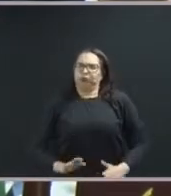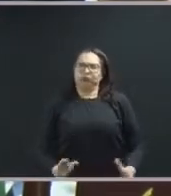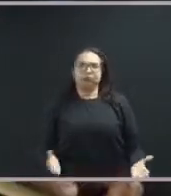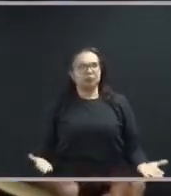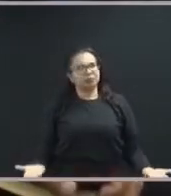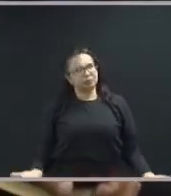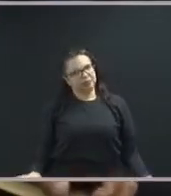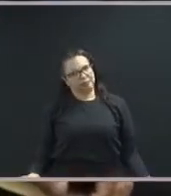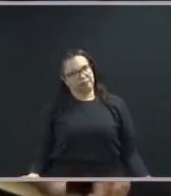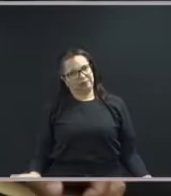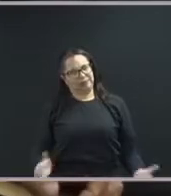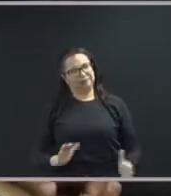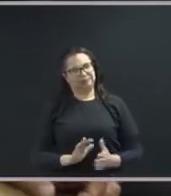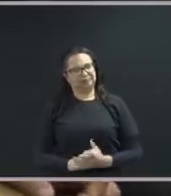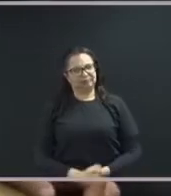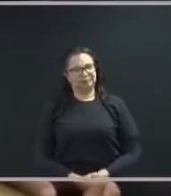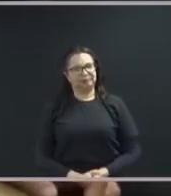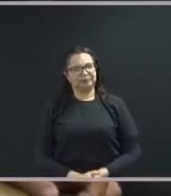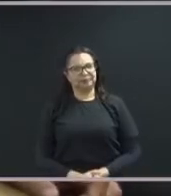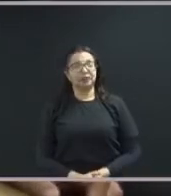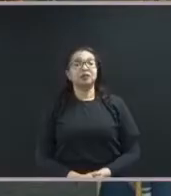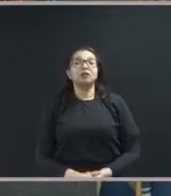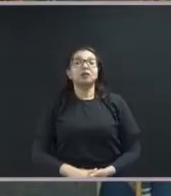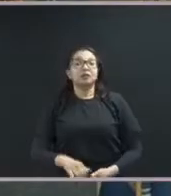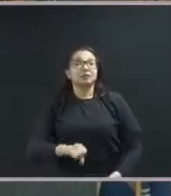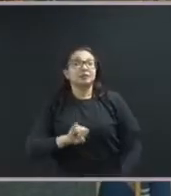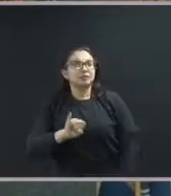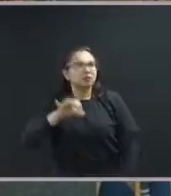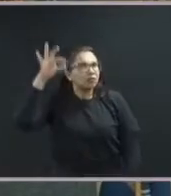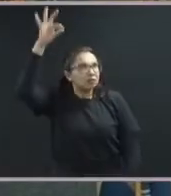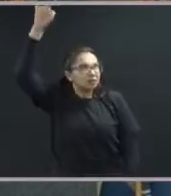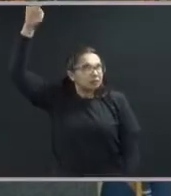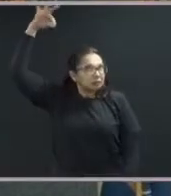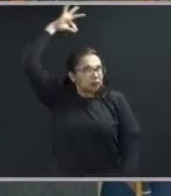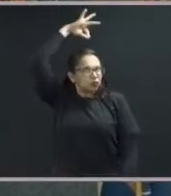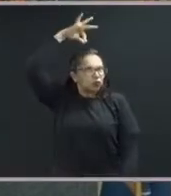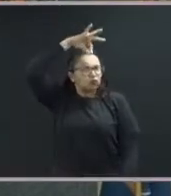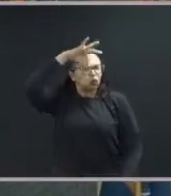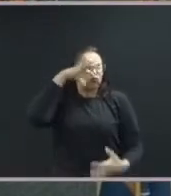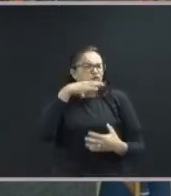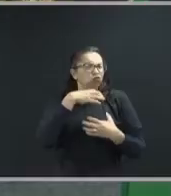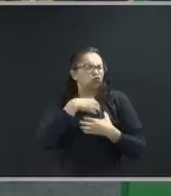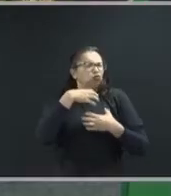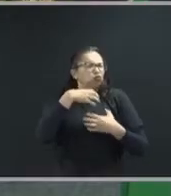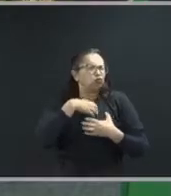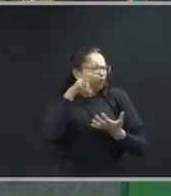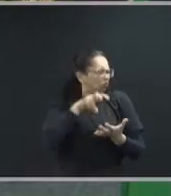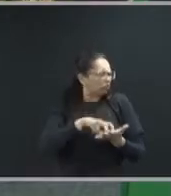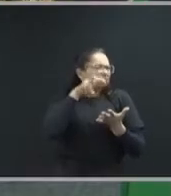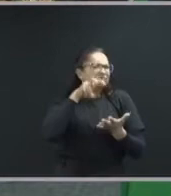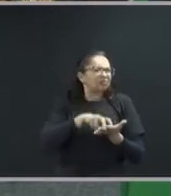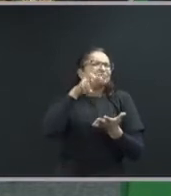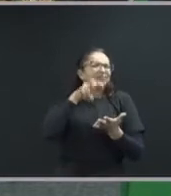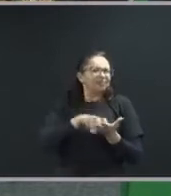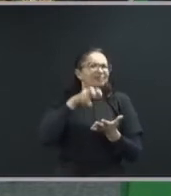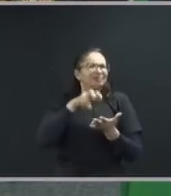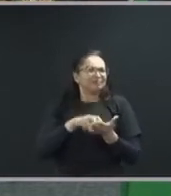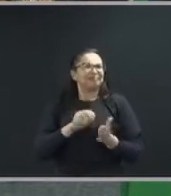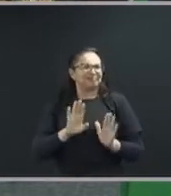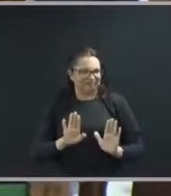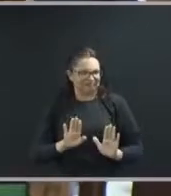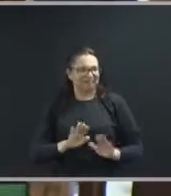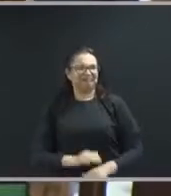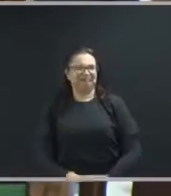irmão? Se o Espírito de Deus te tomar, meu irmão, acabou a etiqueta, acabou. Para com isso. Mas vamos para lá.